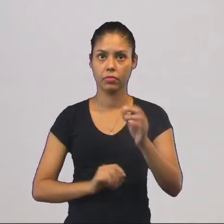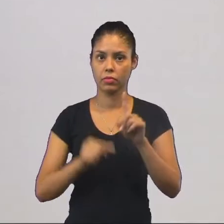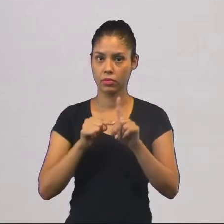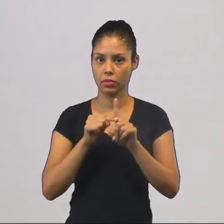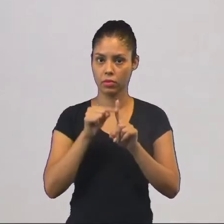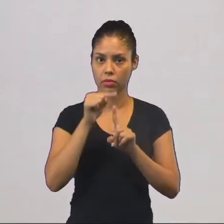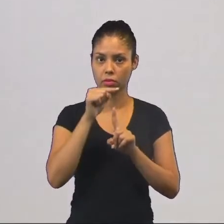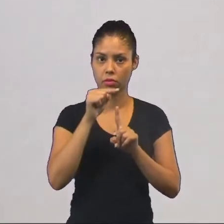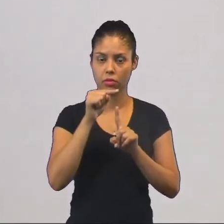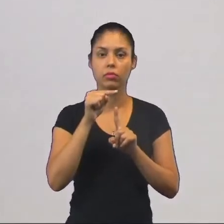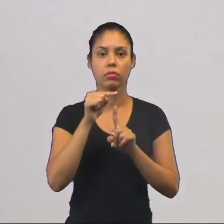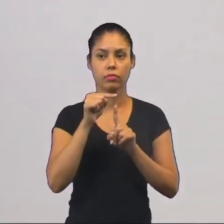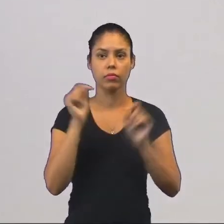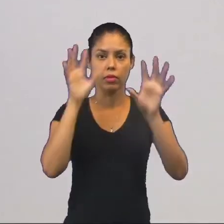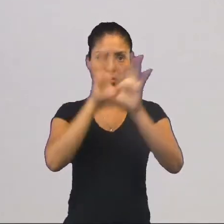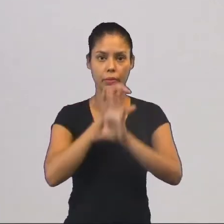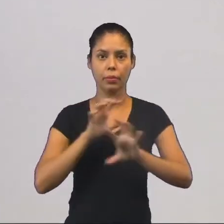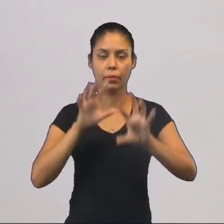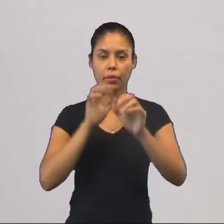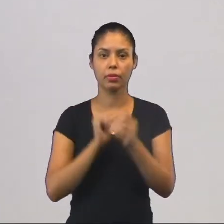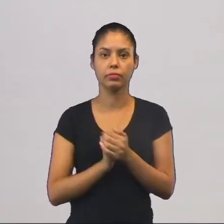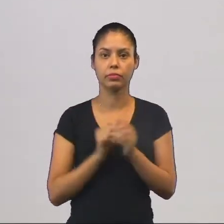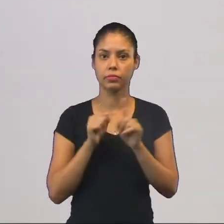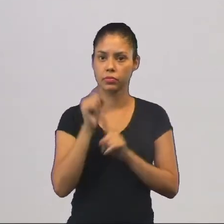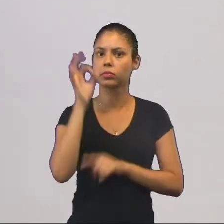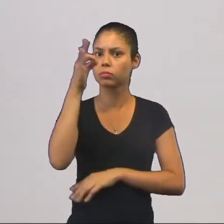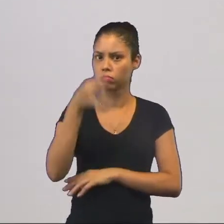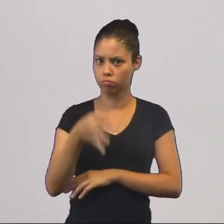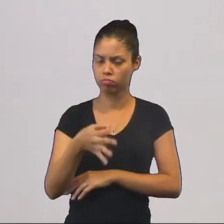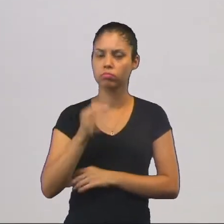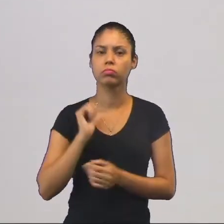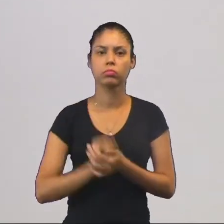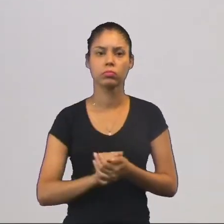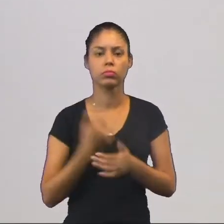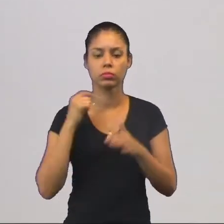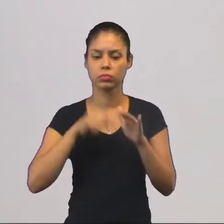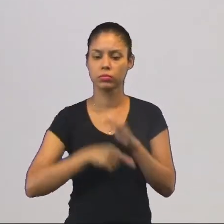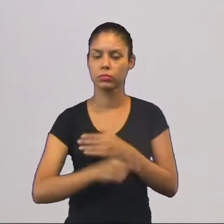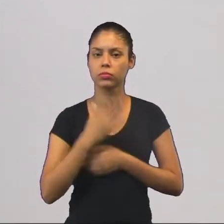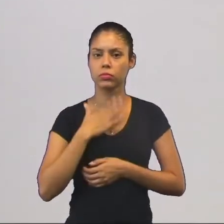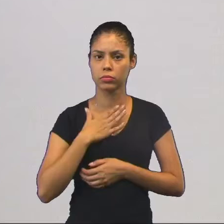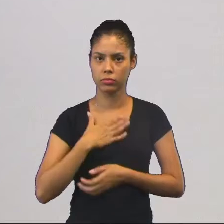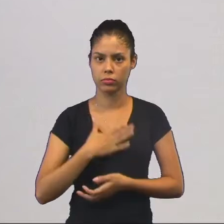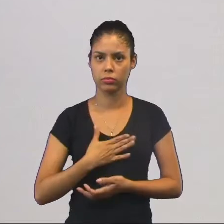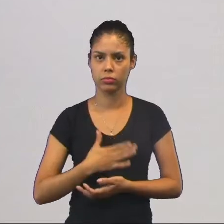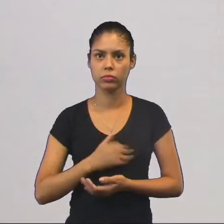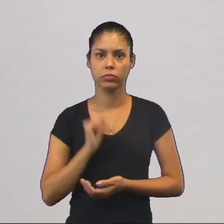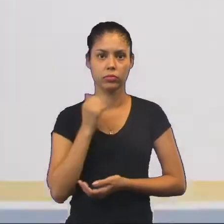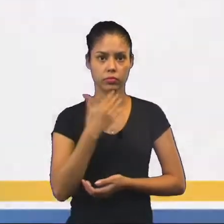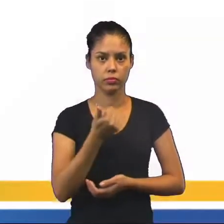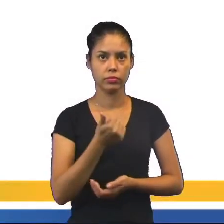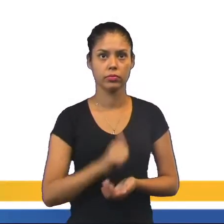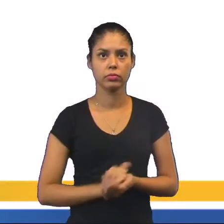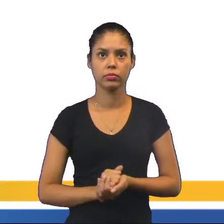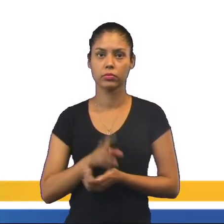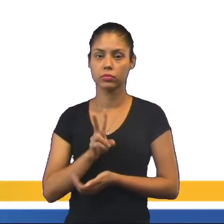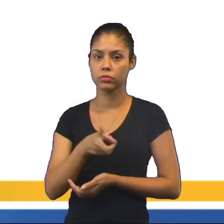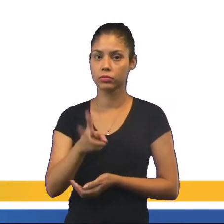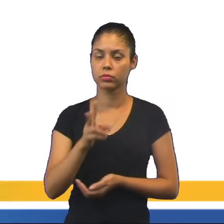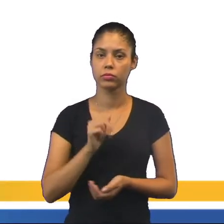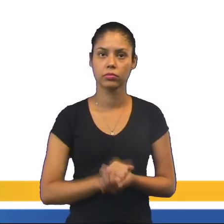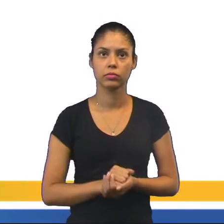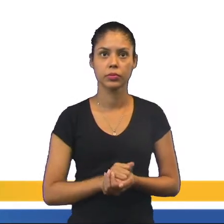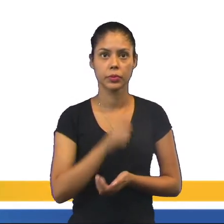da temperatura do ar para que ele possa entrar na temperatura correta para dentro do nosso corpo, tá? E